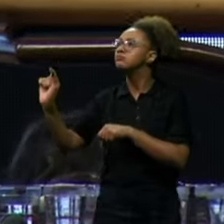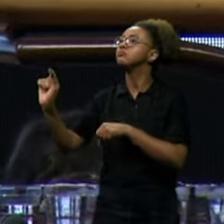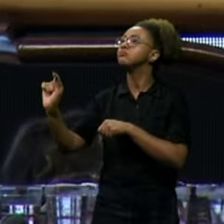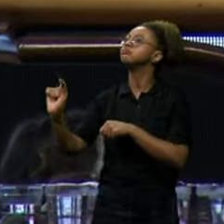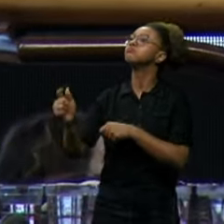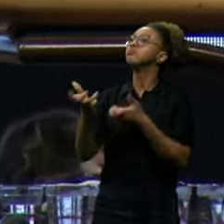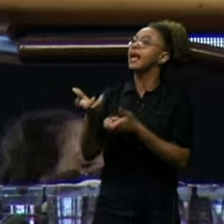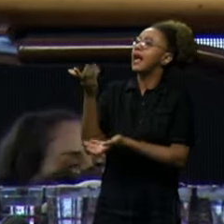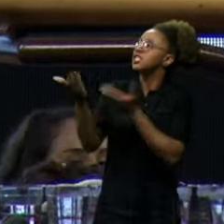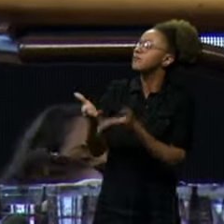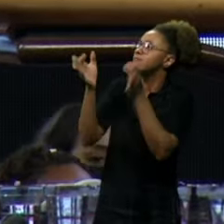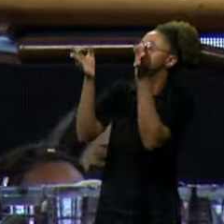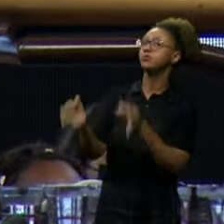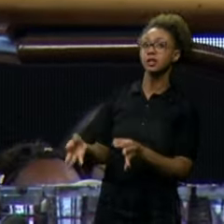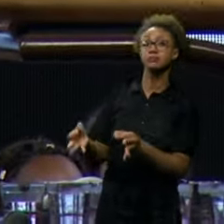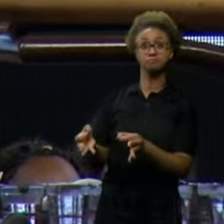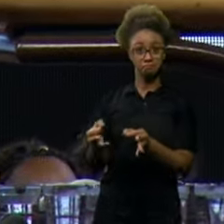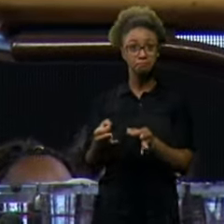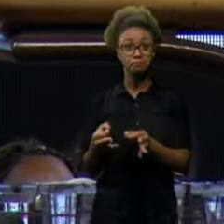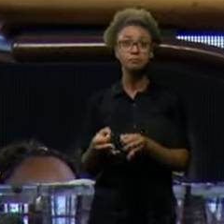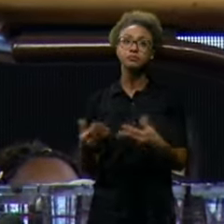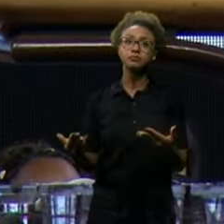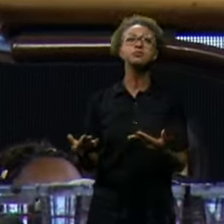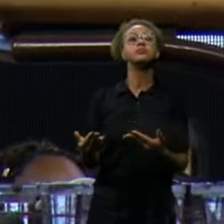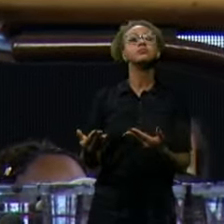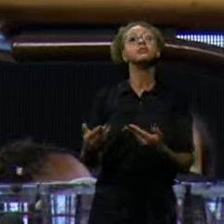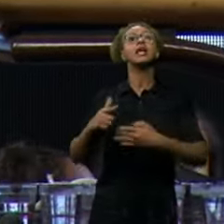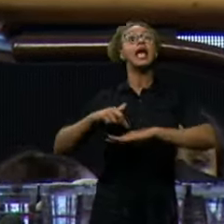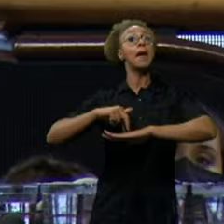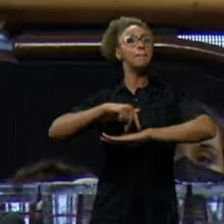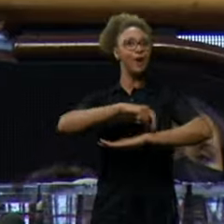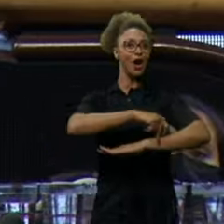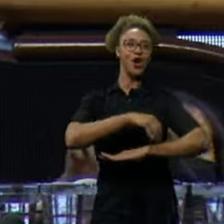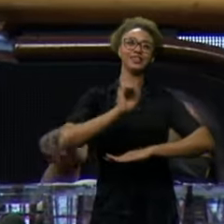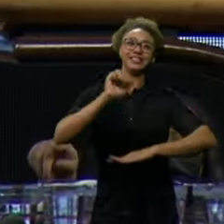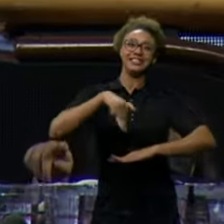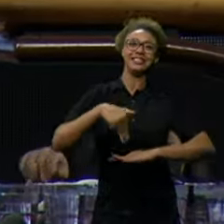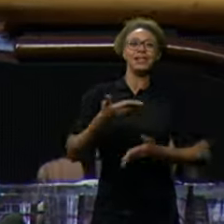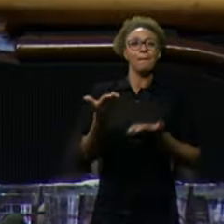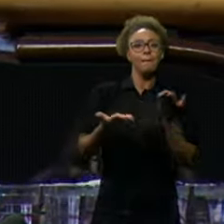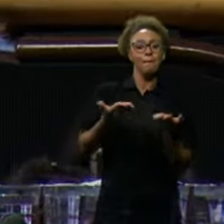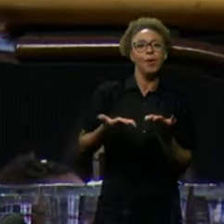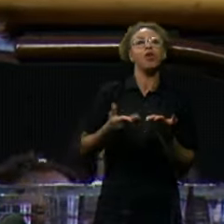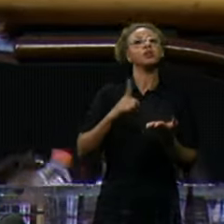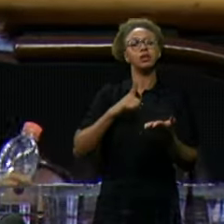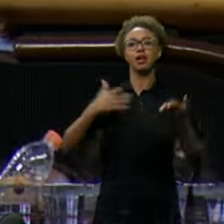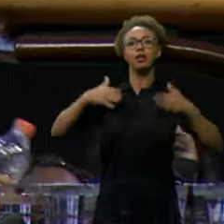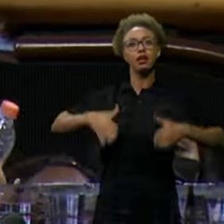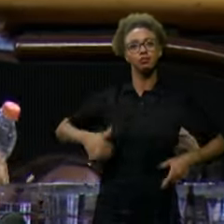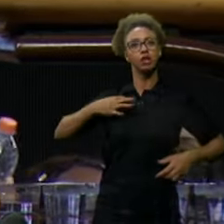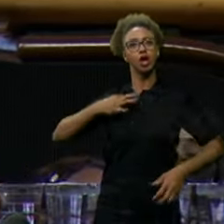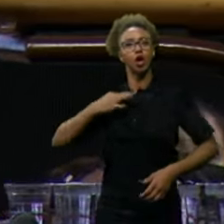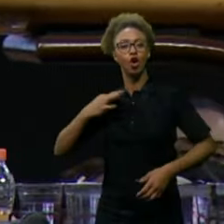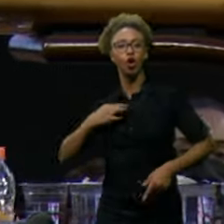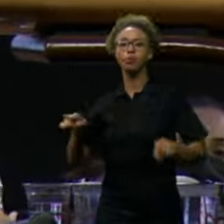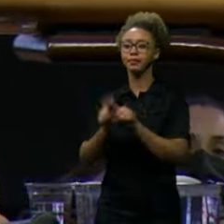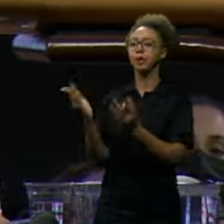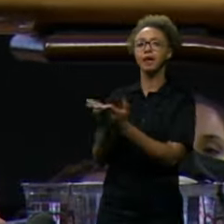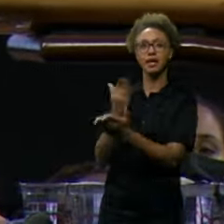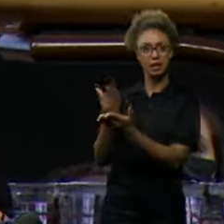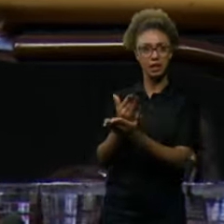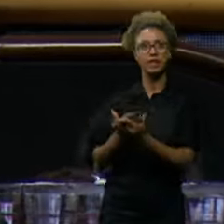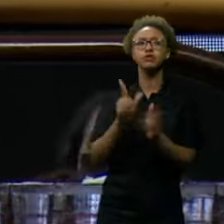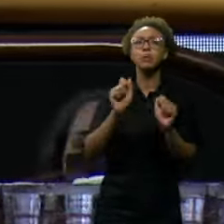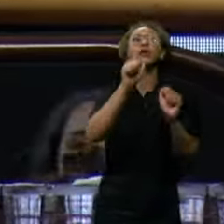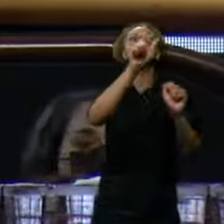servi-los com honra Tá bom então é uma moda mas é uma moda com propósito a gente trabalha com vestuário com livros e eles vão estar disponíveis com parte da